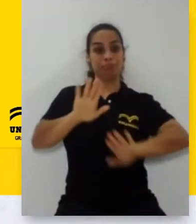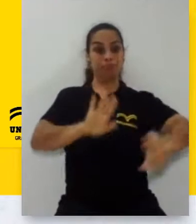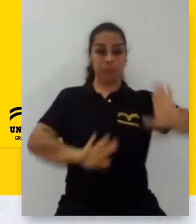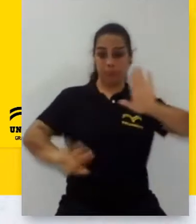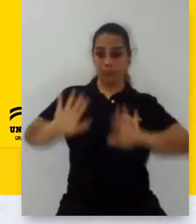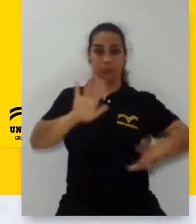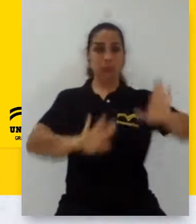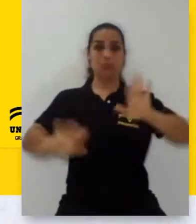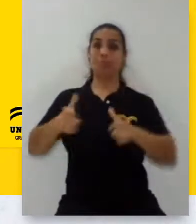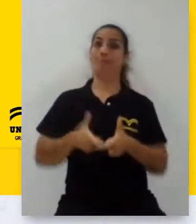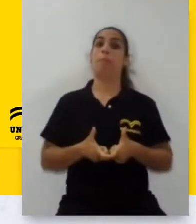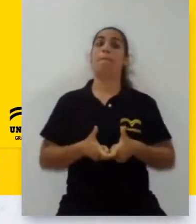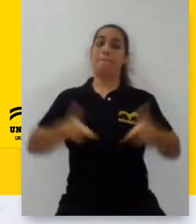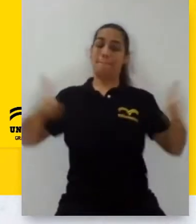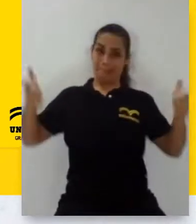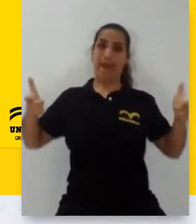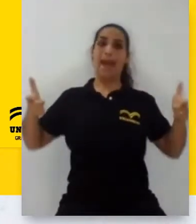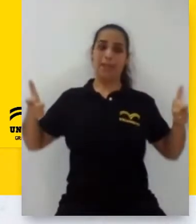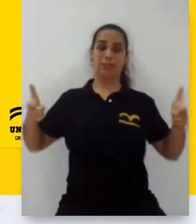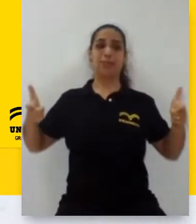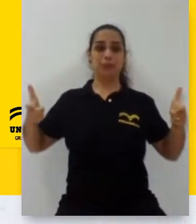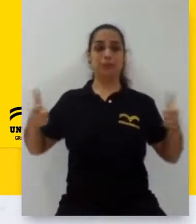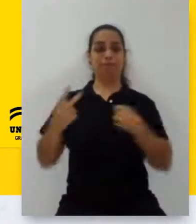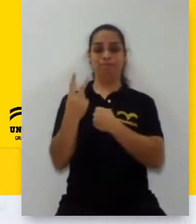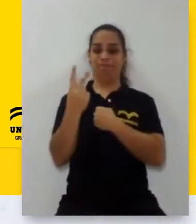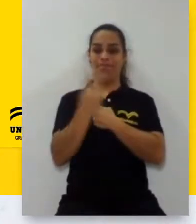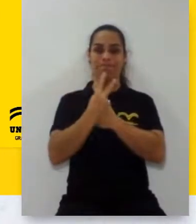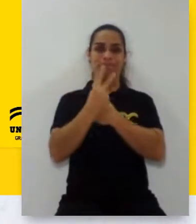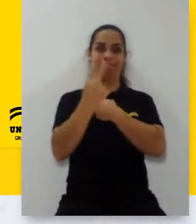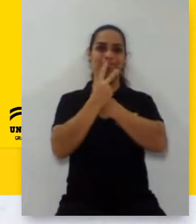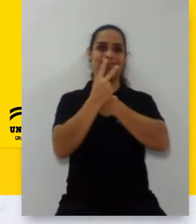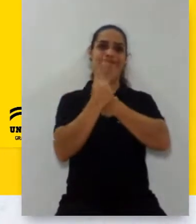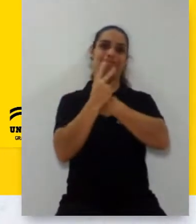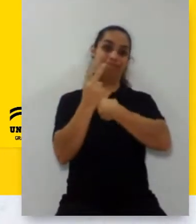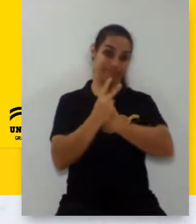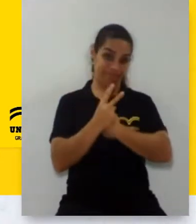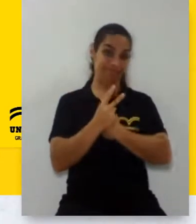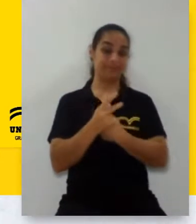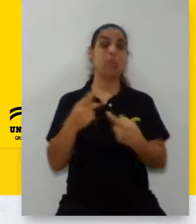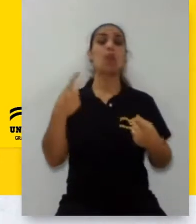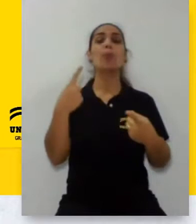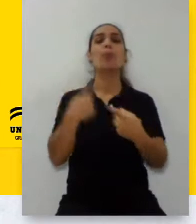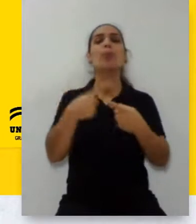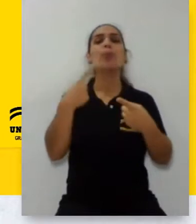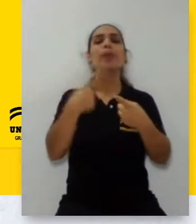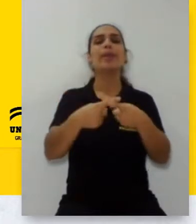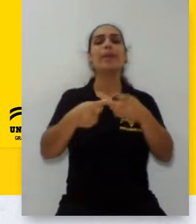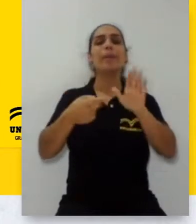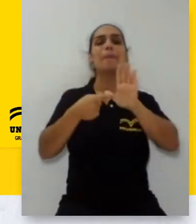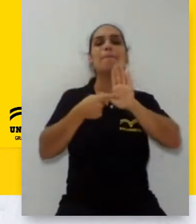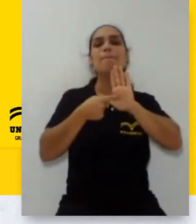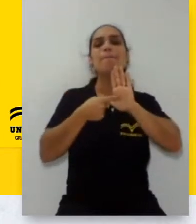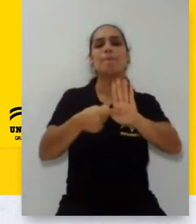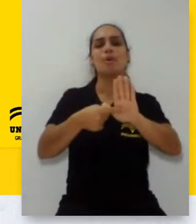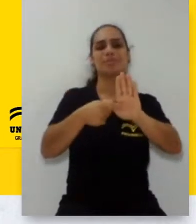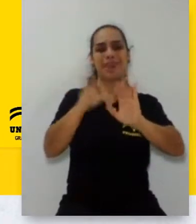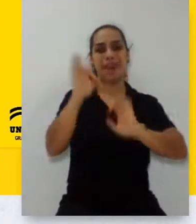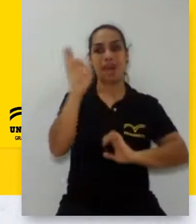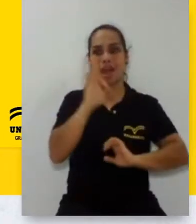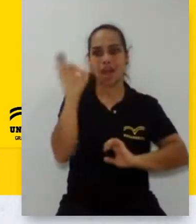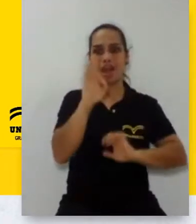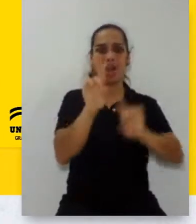essas estatísticas? Pelo seguinte, porque agora nós vamos falar de fator de risco para a causa de